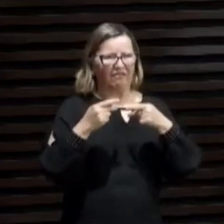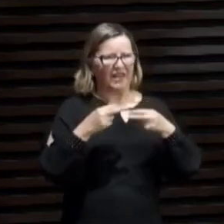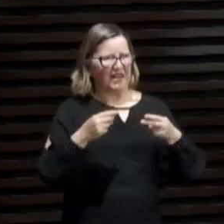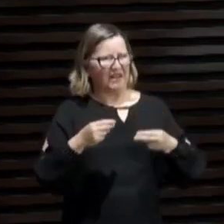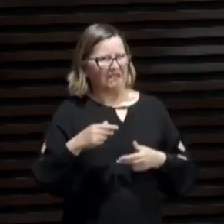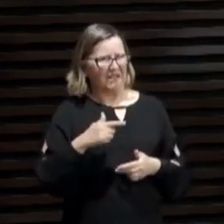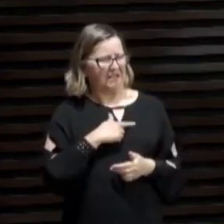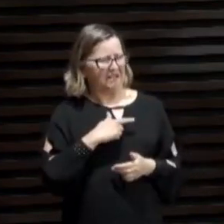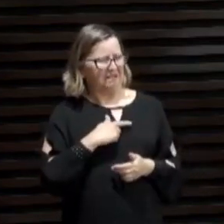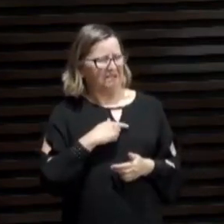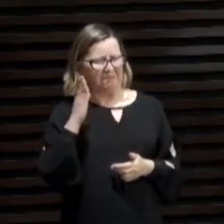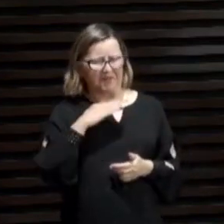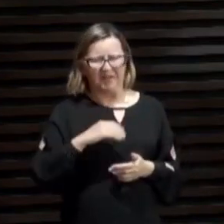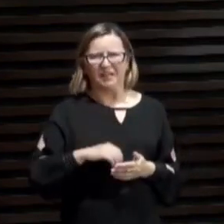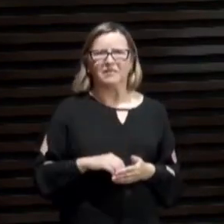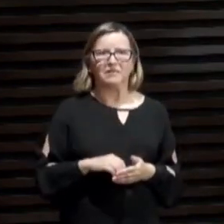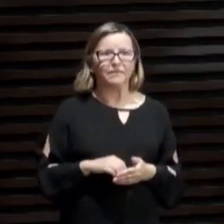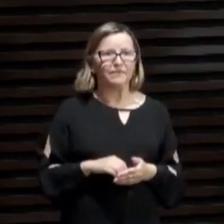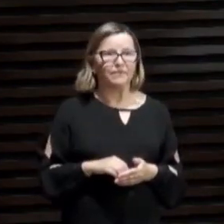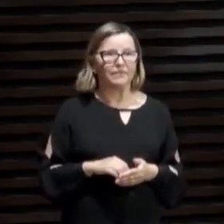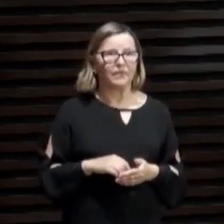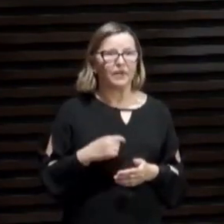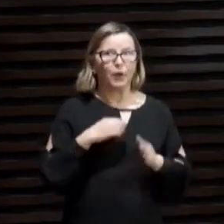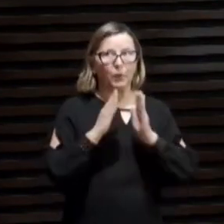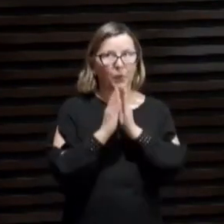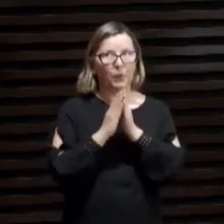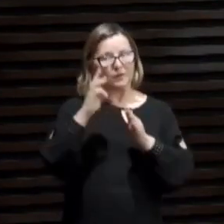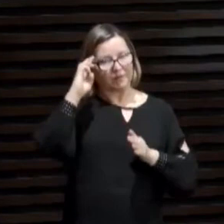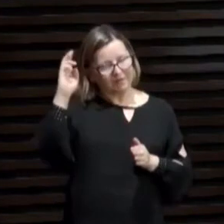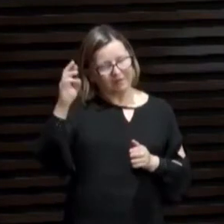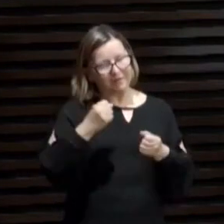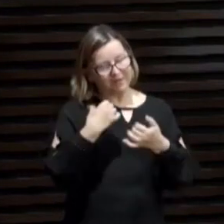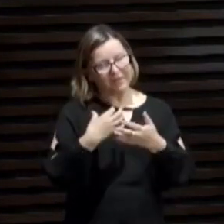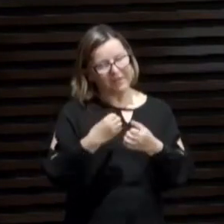tenho pedido ao Senhor para Ele tratar comigo esse assunto.